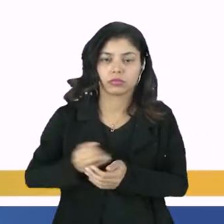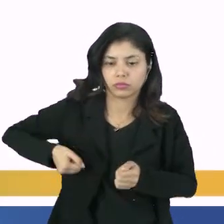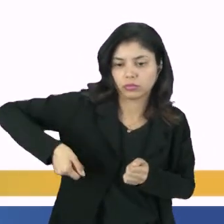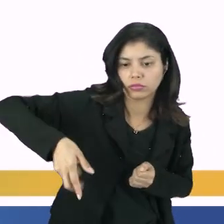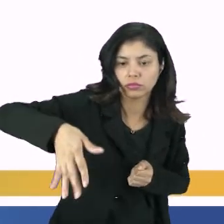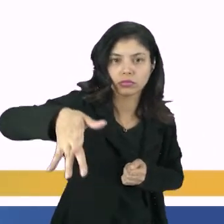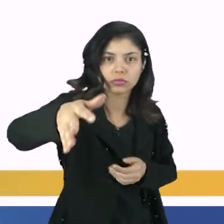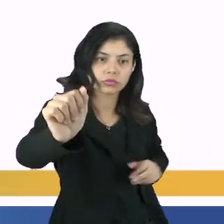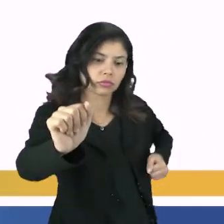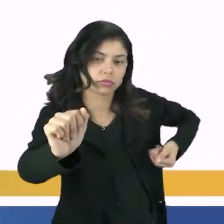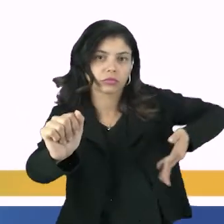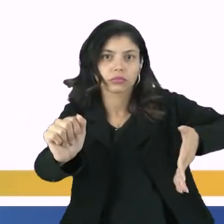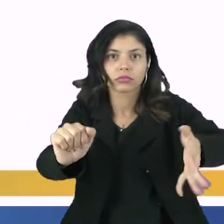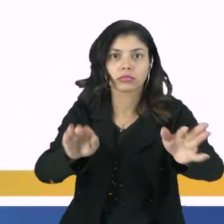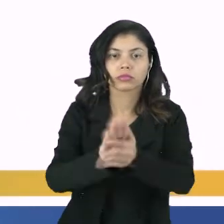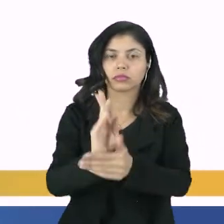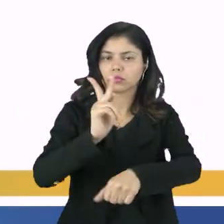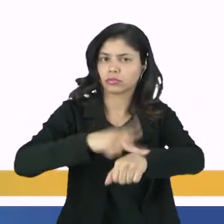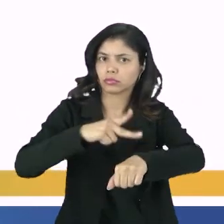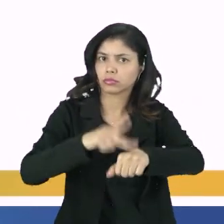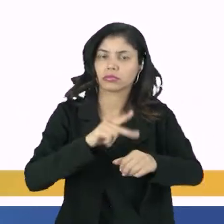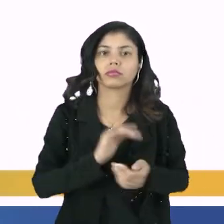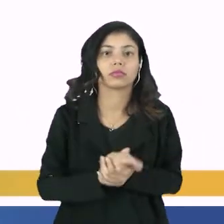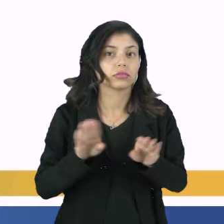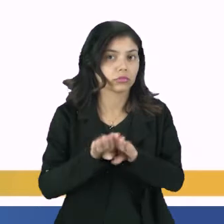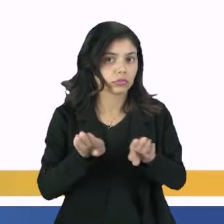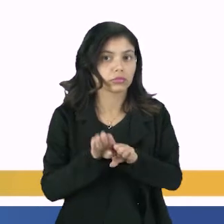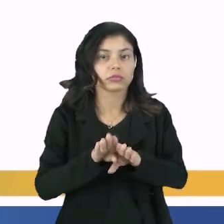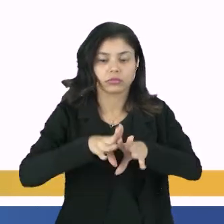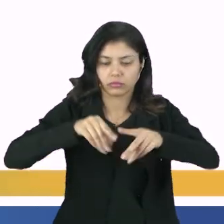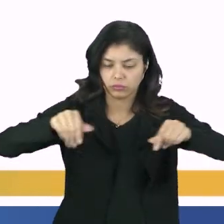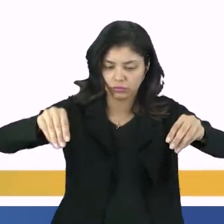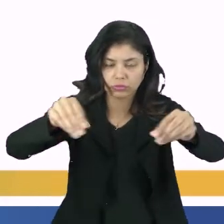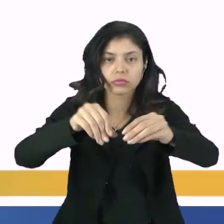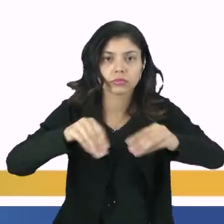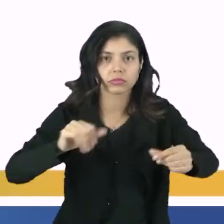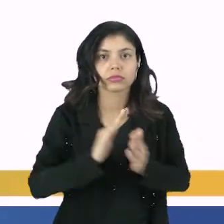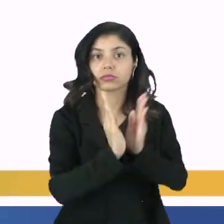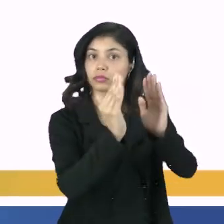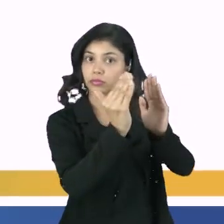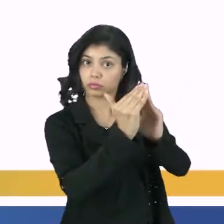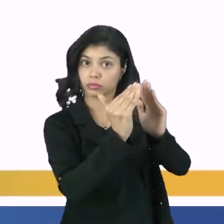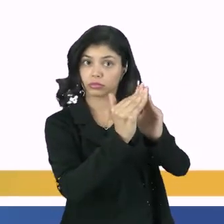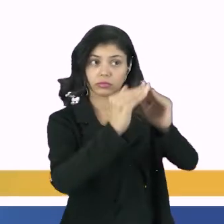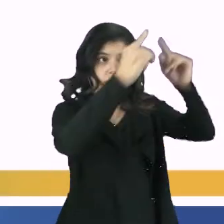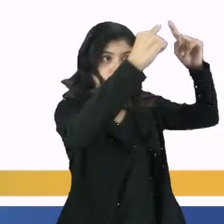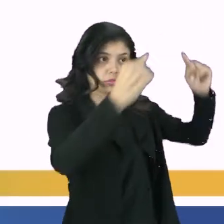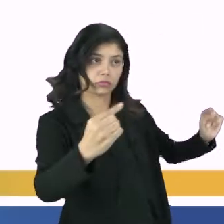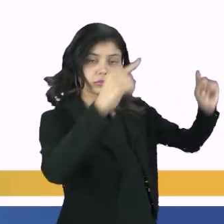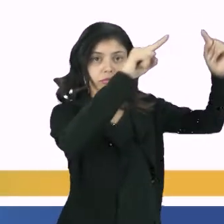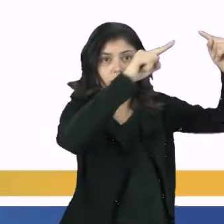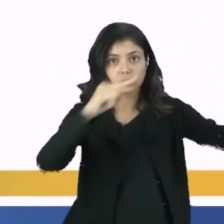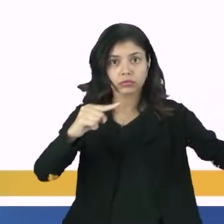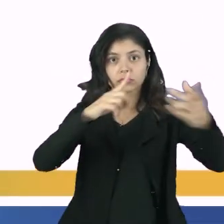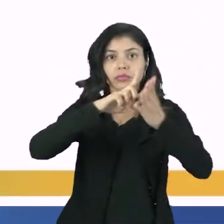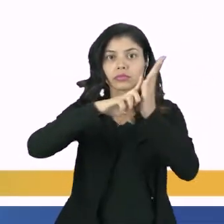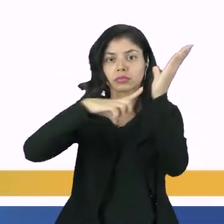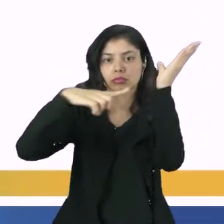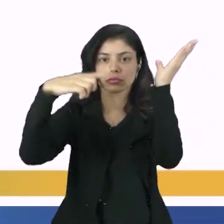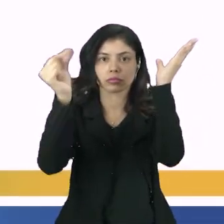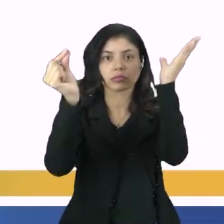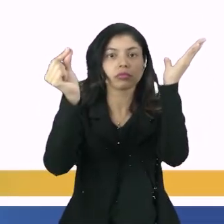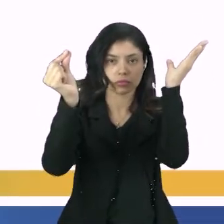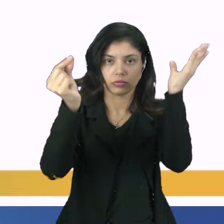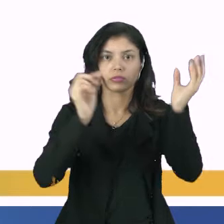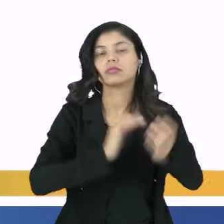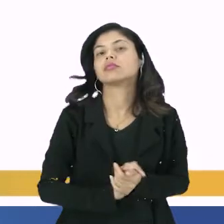mais resistentes, com pedra, madeira e barro. As casas de madeira com telhado coberto por folhagem eram as mais